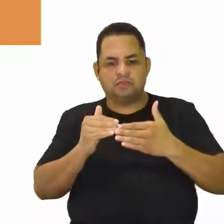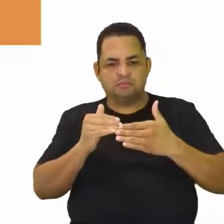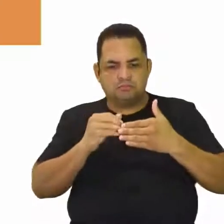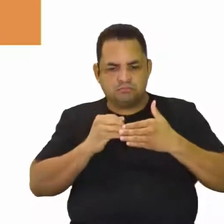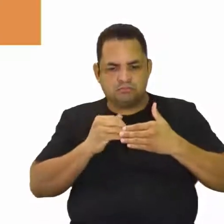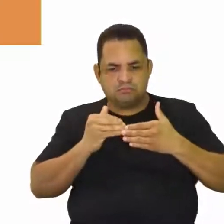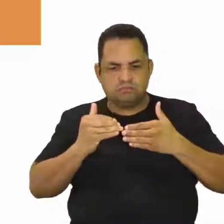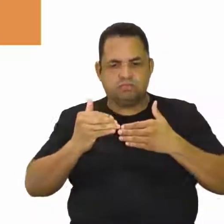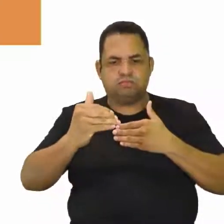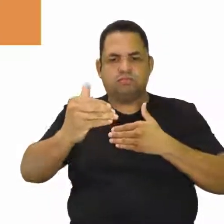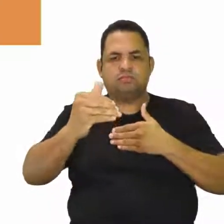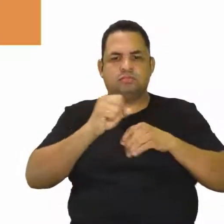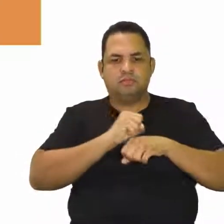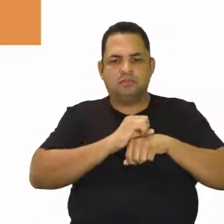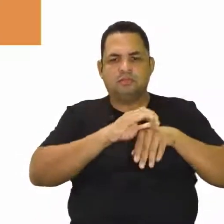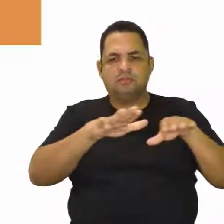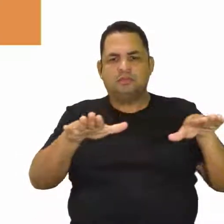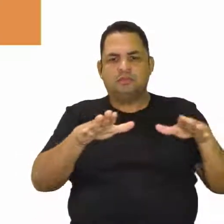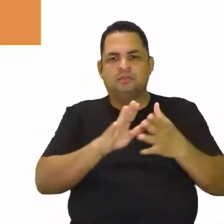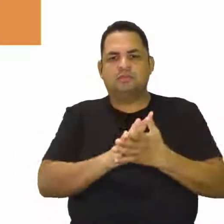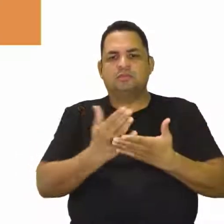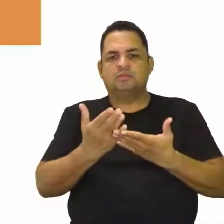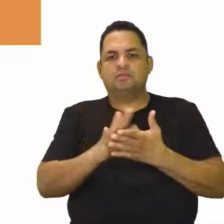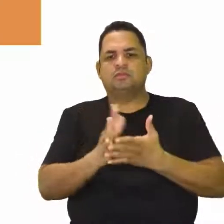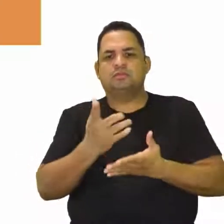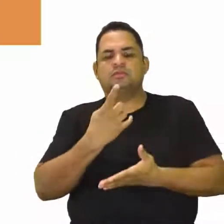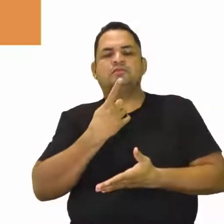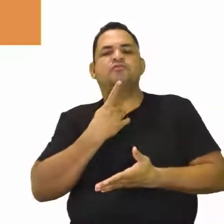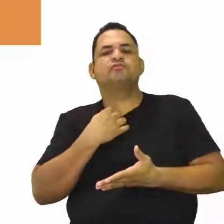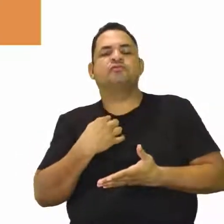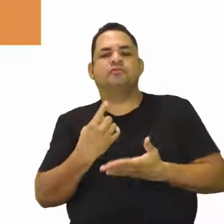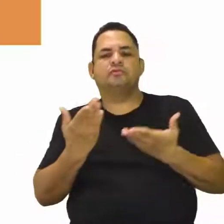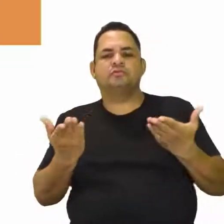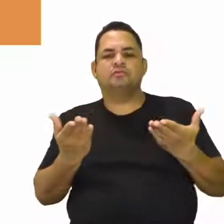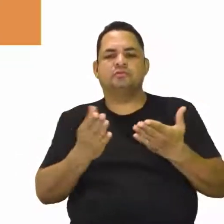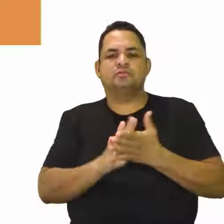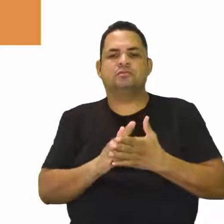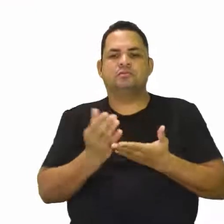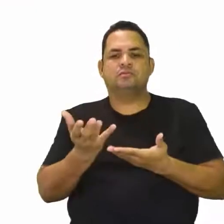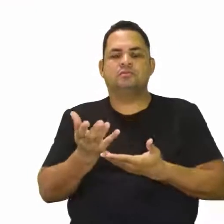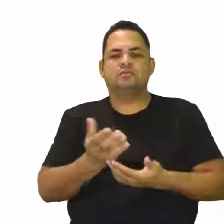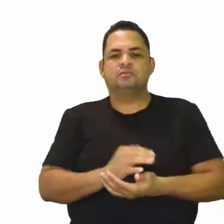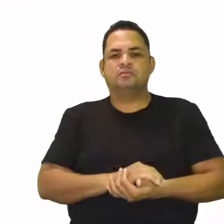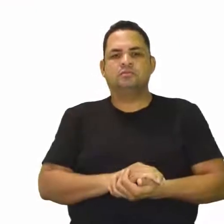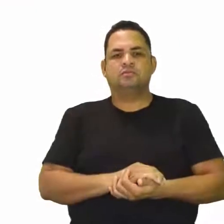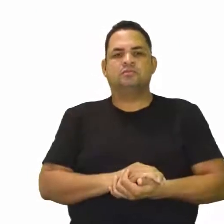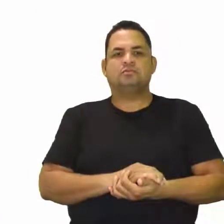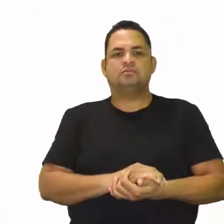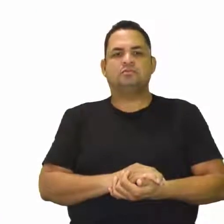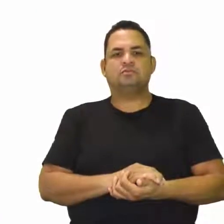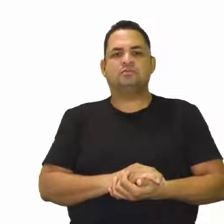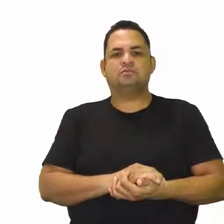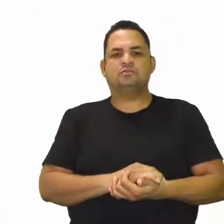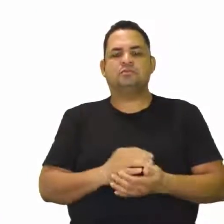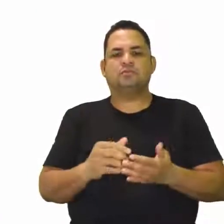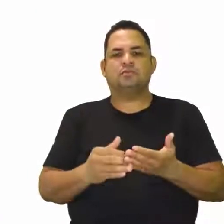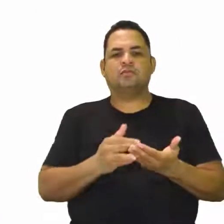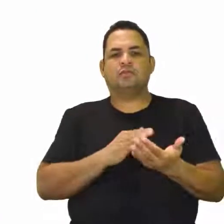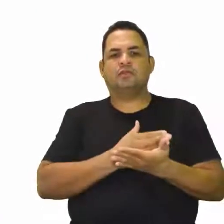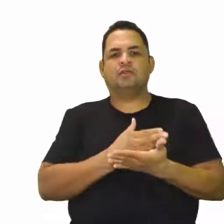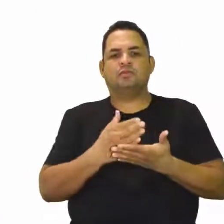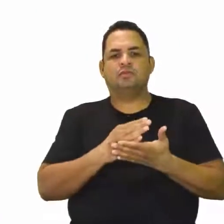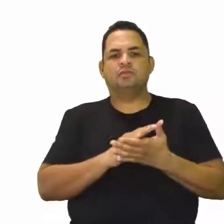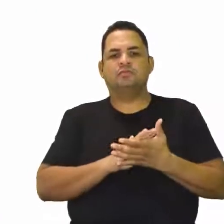avançando e colocando em prática os seus desejos, suas ambições. Começamos então com essa